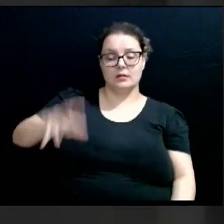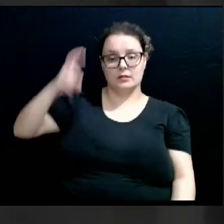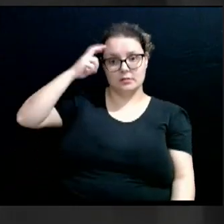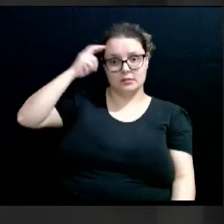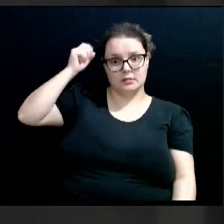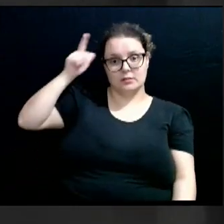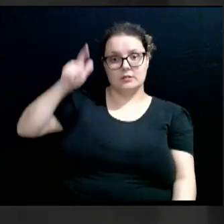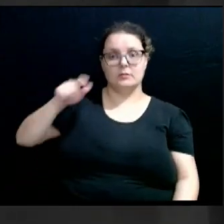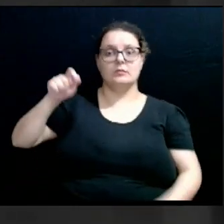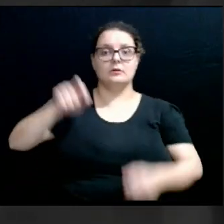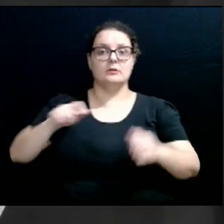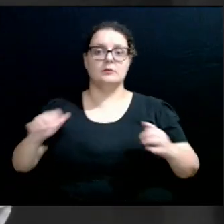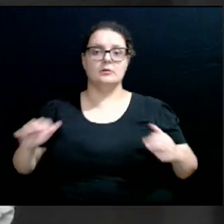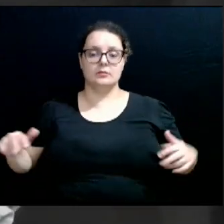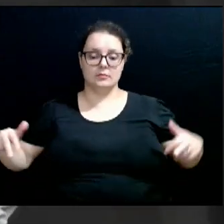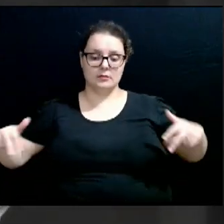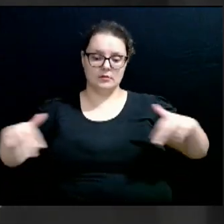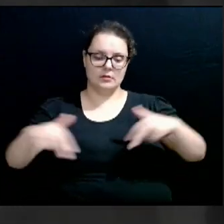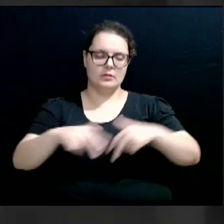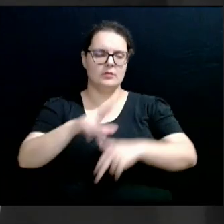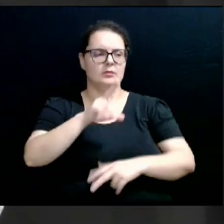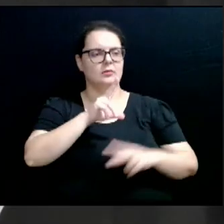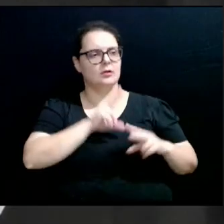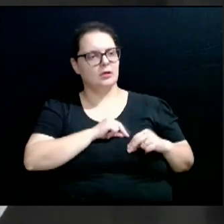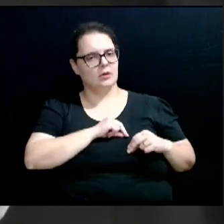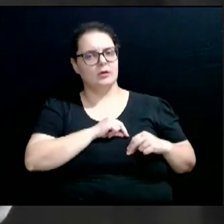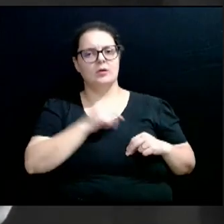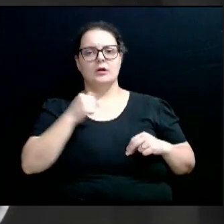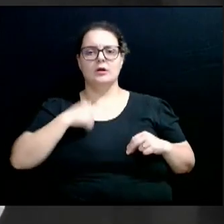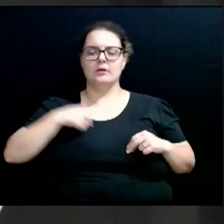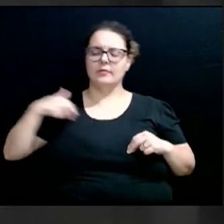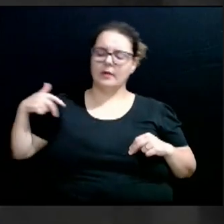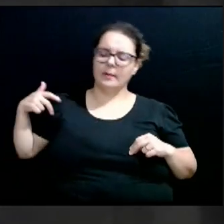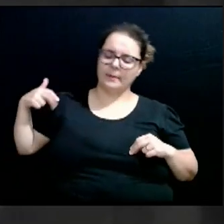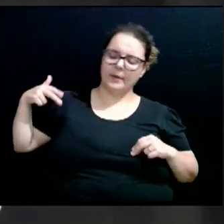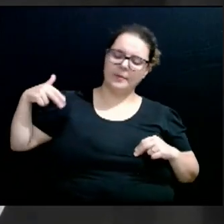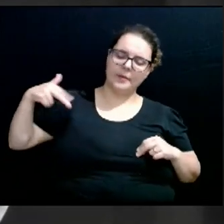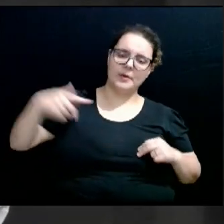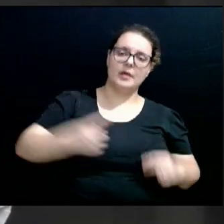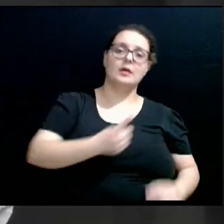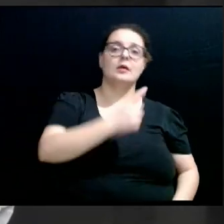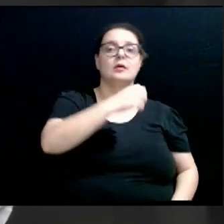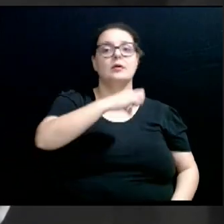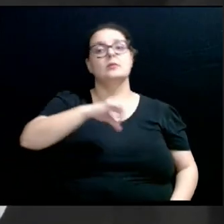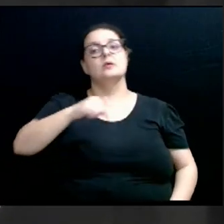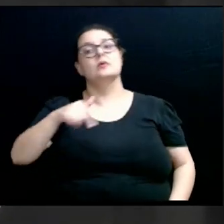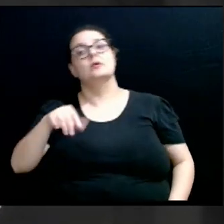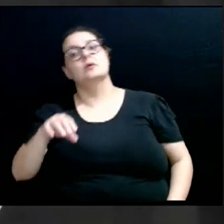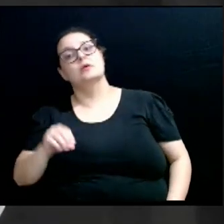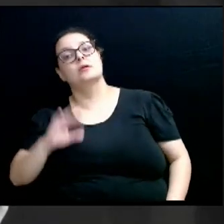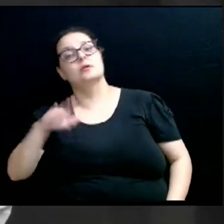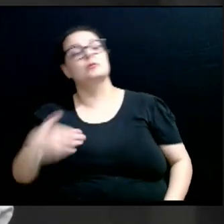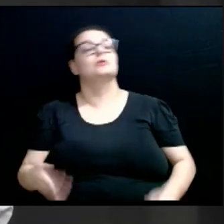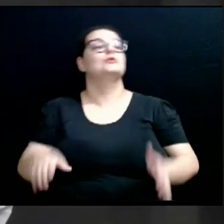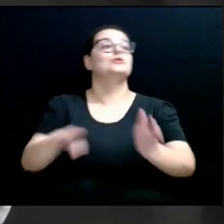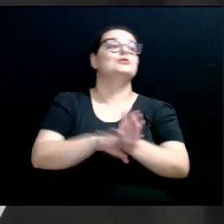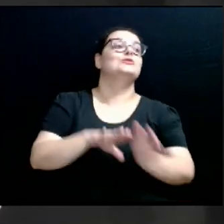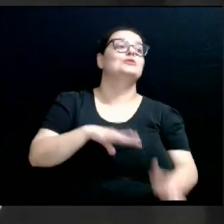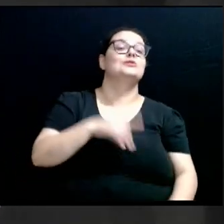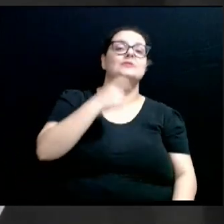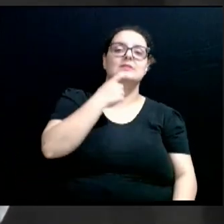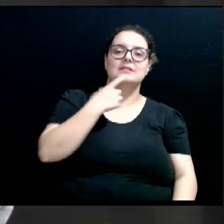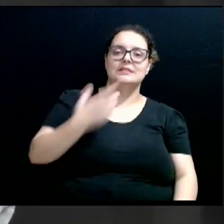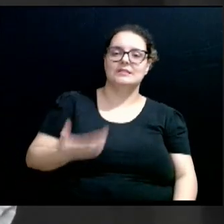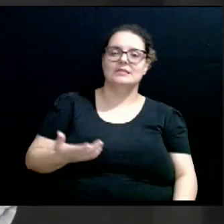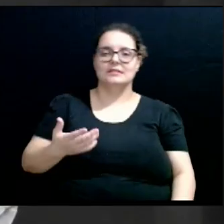falam assim, olha, eu desci aqui em 1970, quando eu cheguei em Campinas, eu desci aqui,